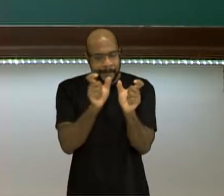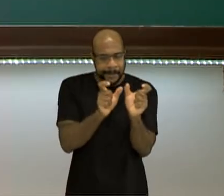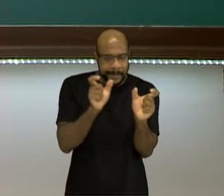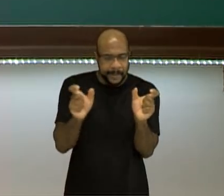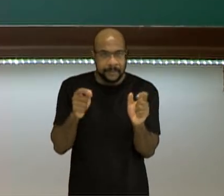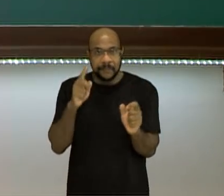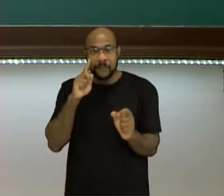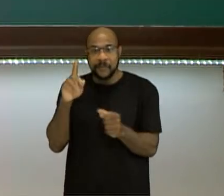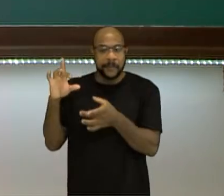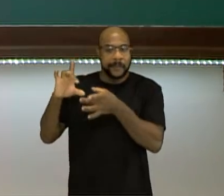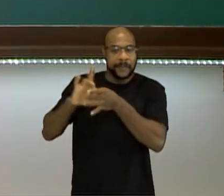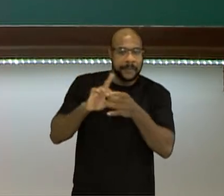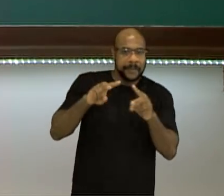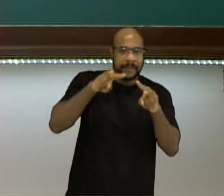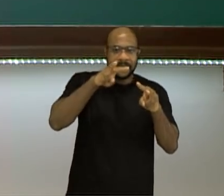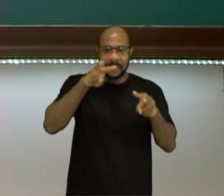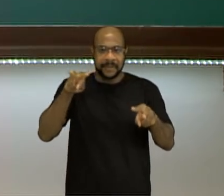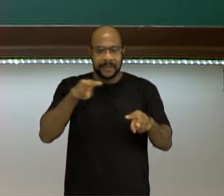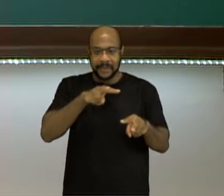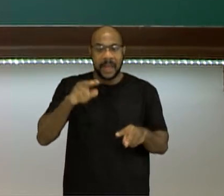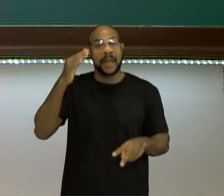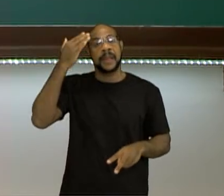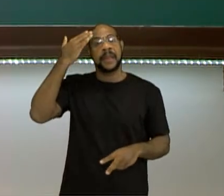entendendo o contexto, ok? Let's go!